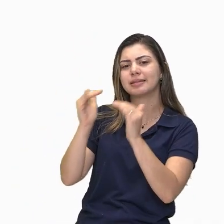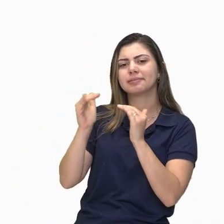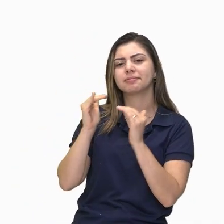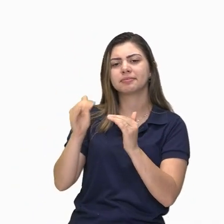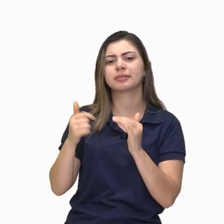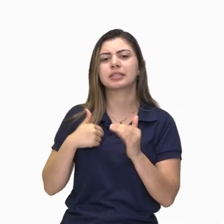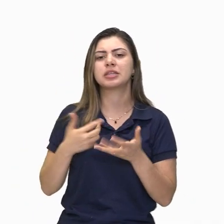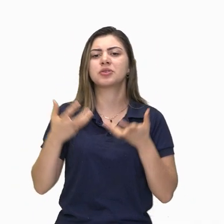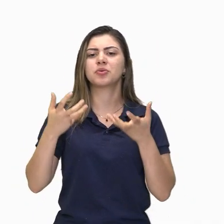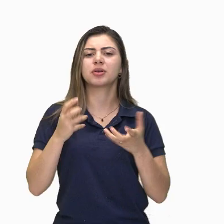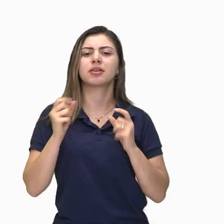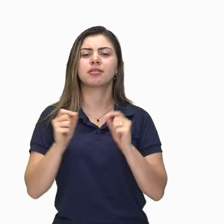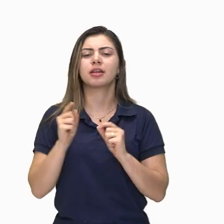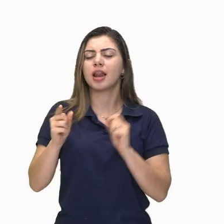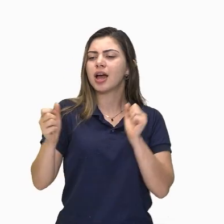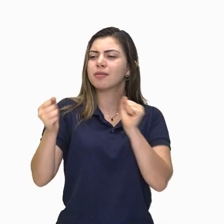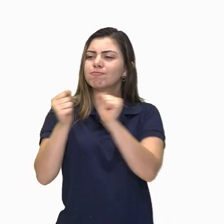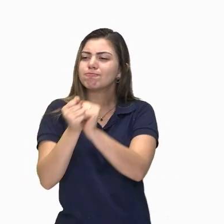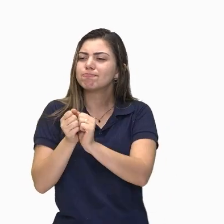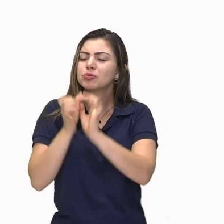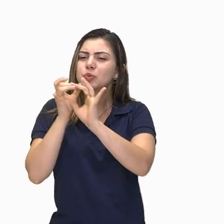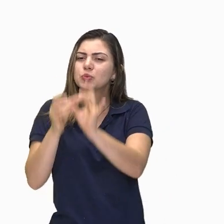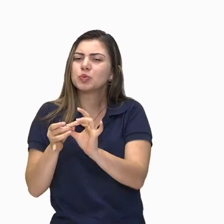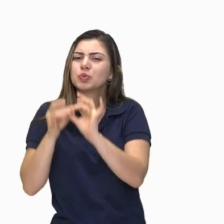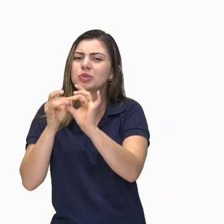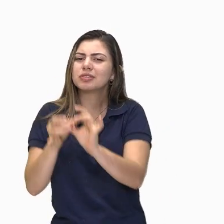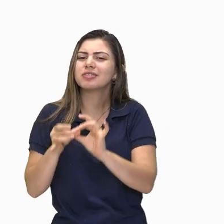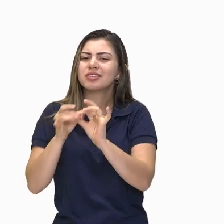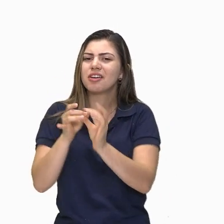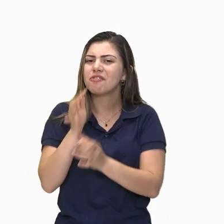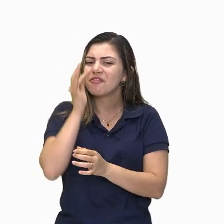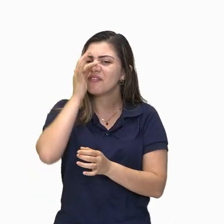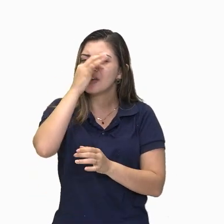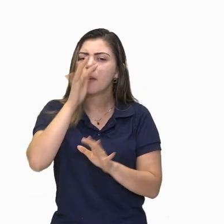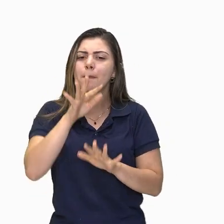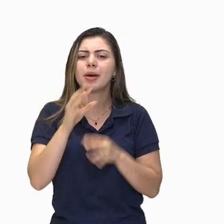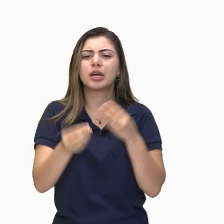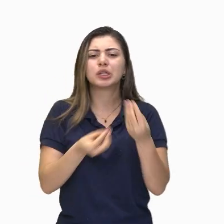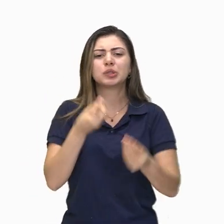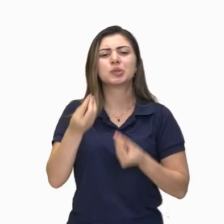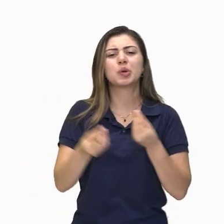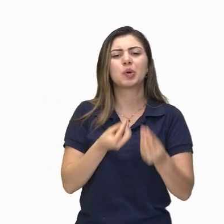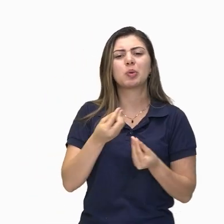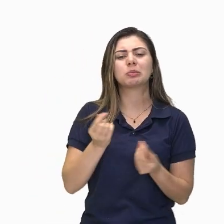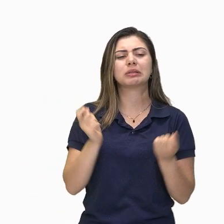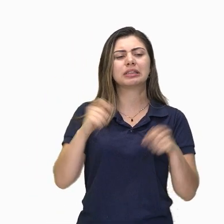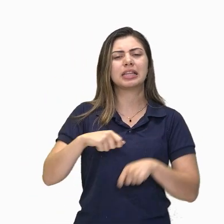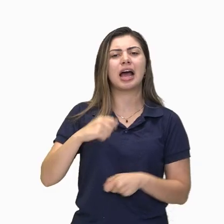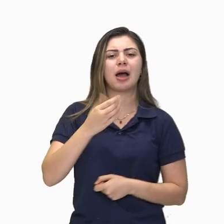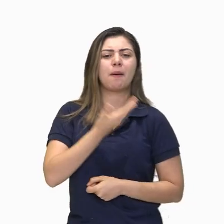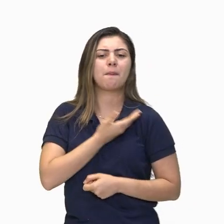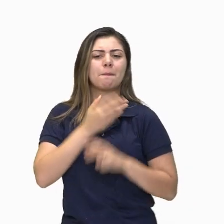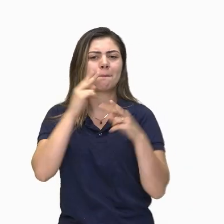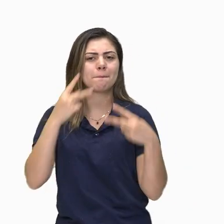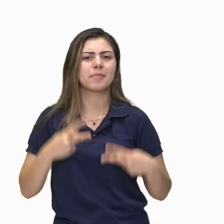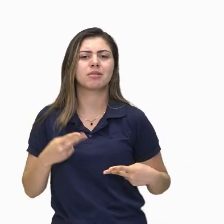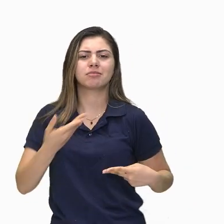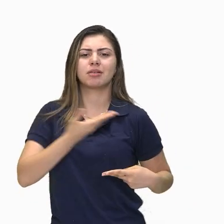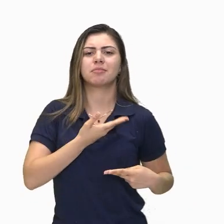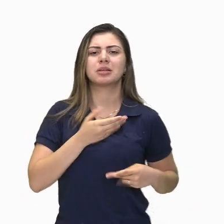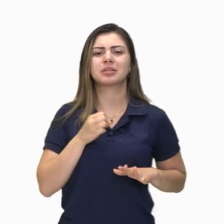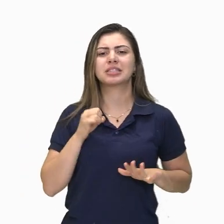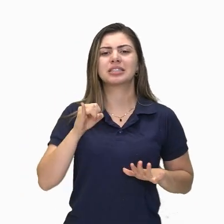quem nos mata, lealdade. Mas como causar pode seu favor nos corações humanos amizade? se